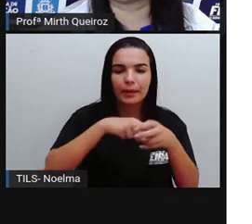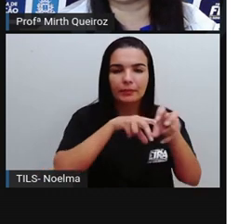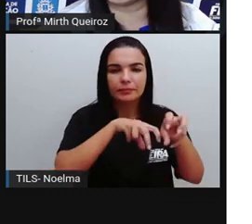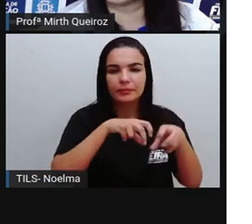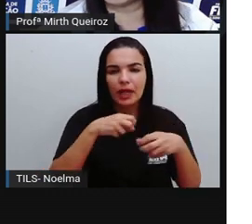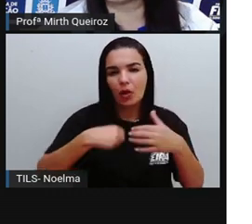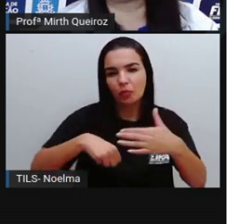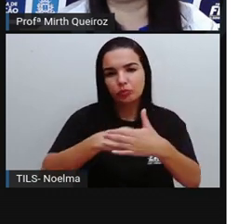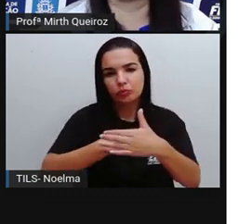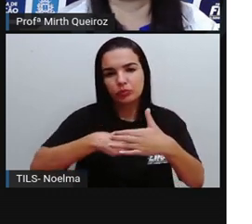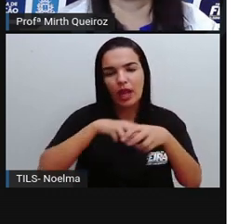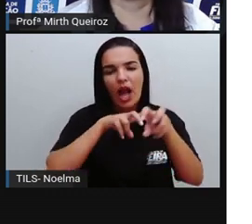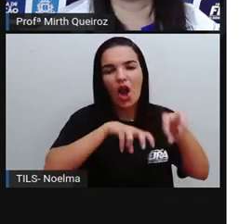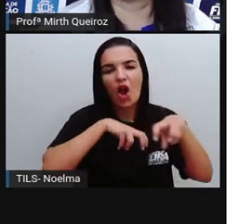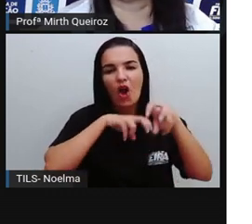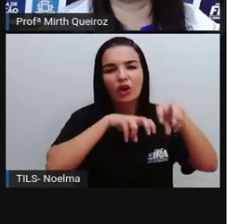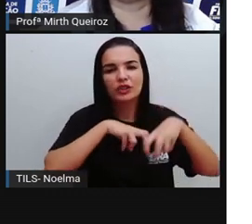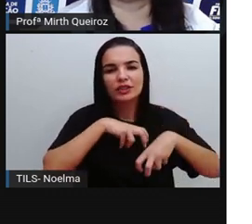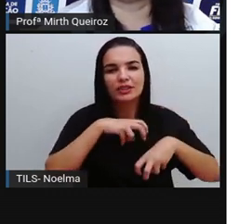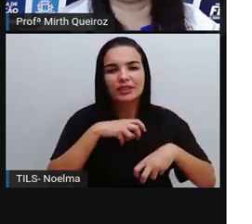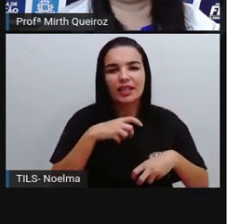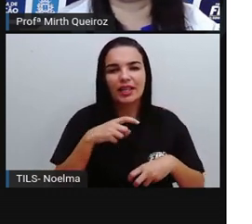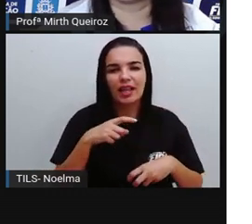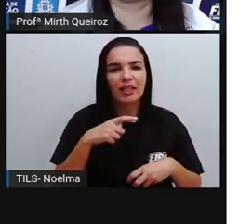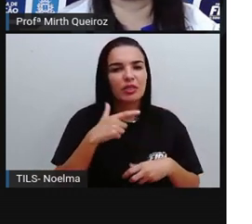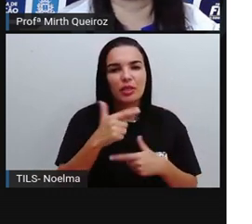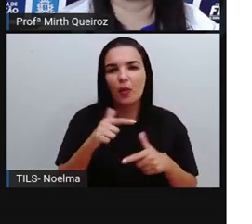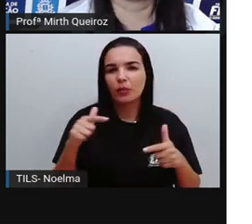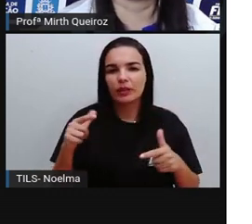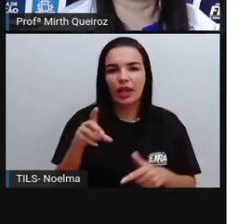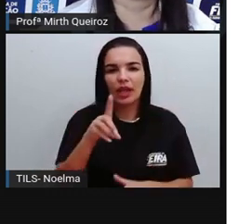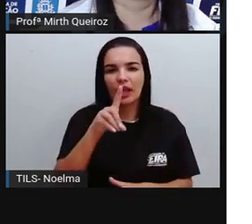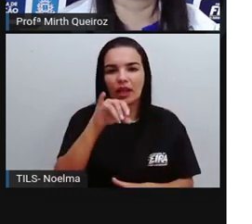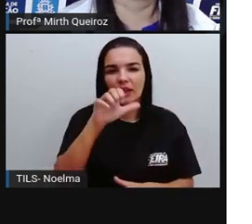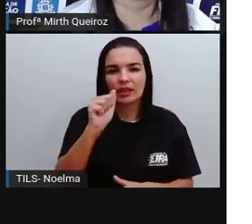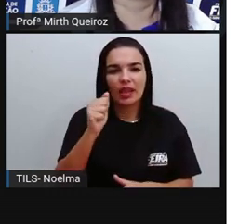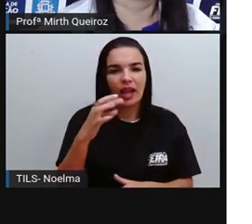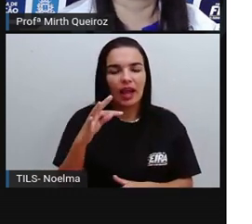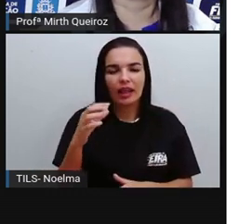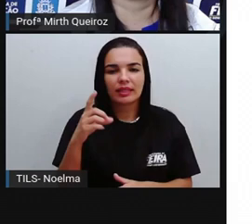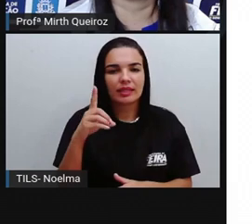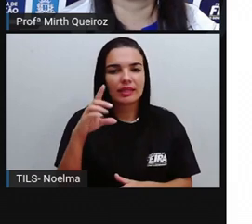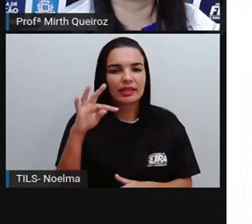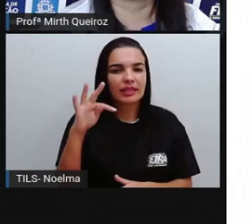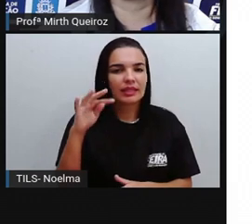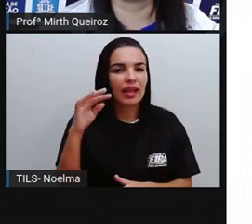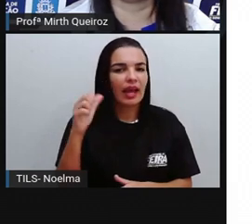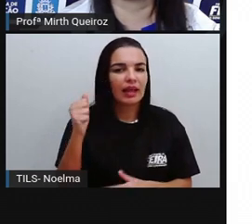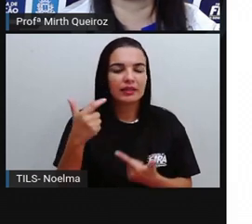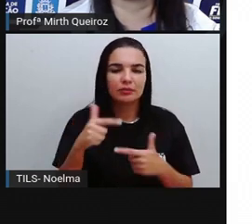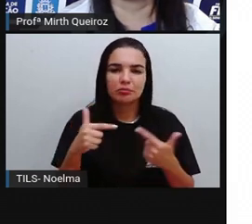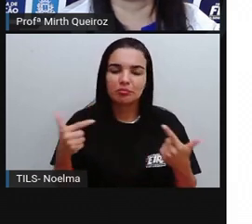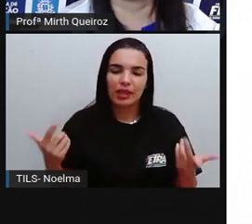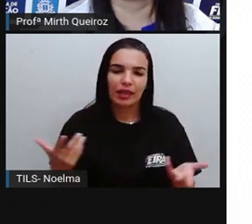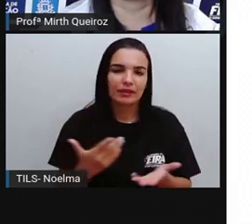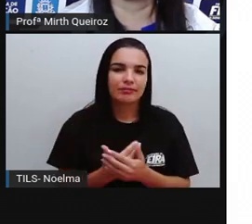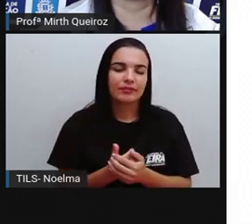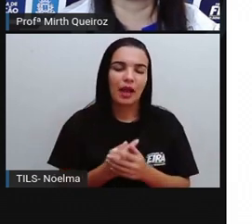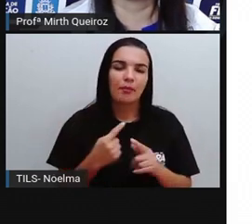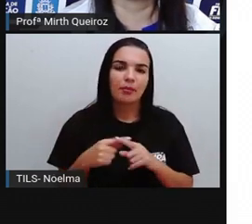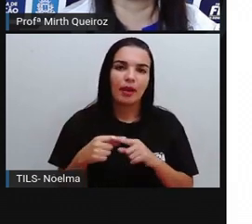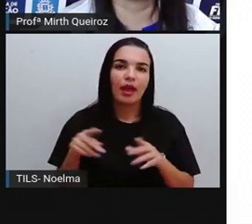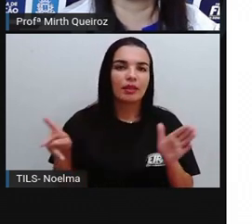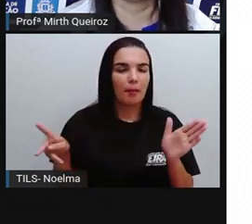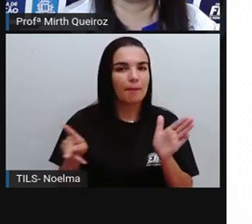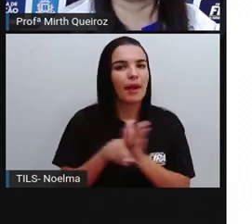Anitta Malfatti, né? Não temos a data de quando foi produzida essa obra, está sem data e faz parte